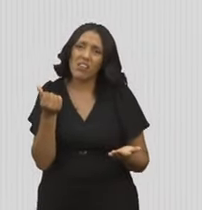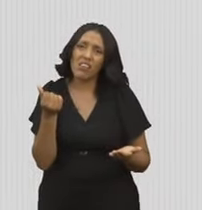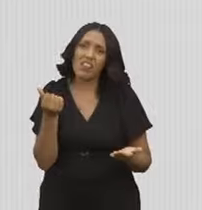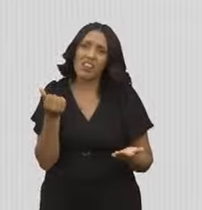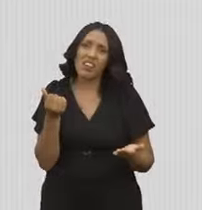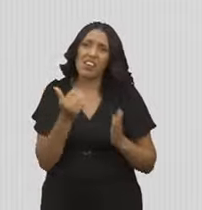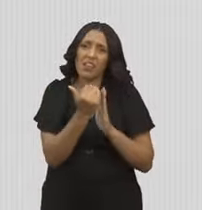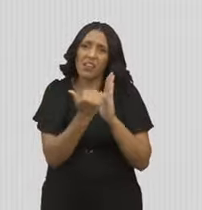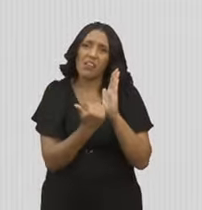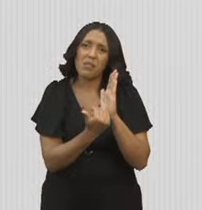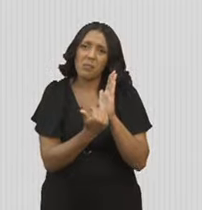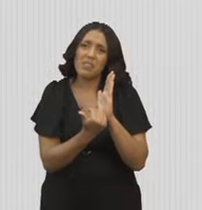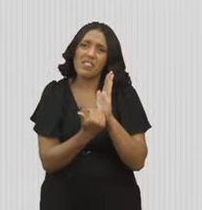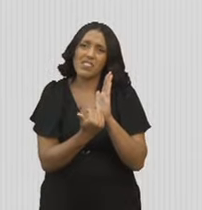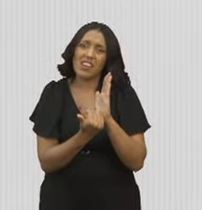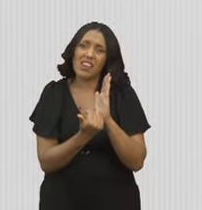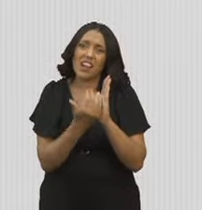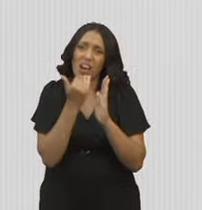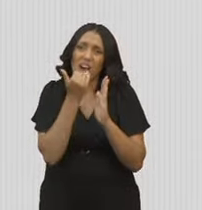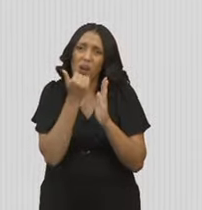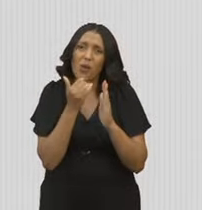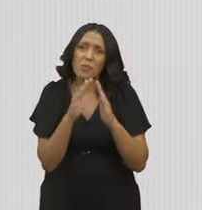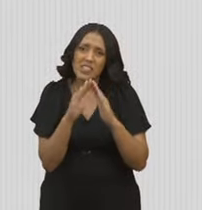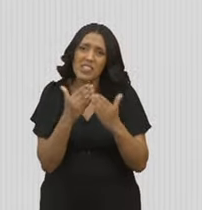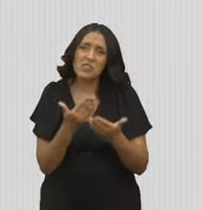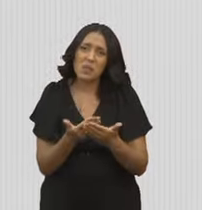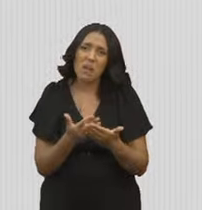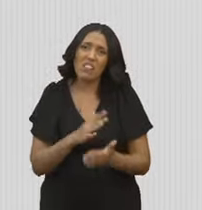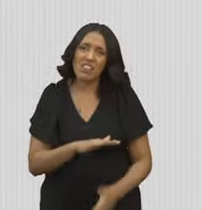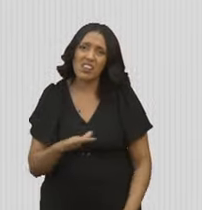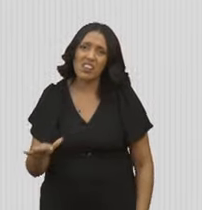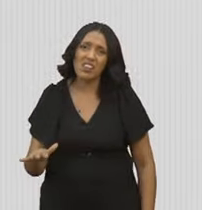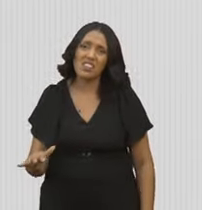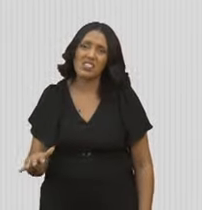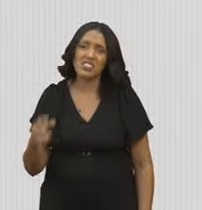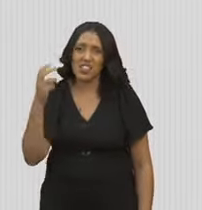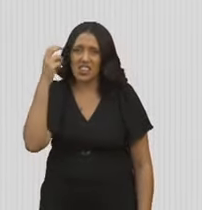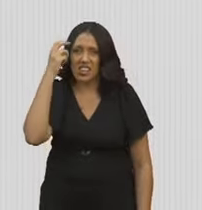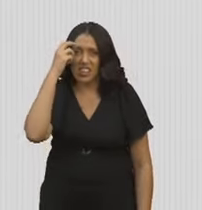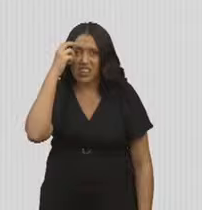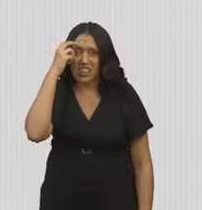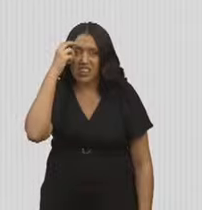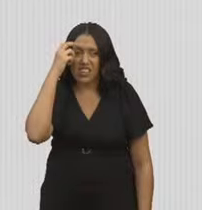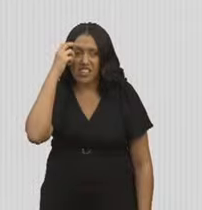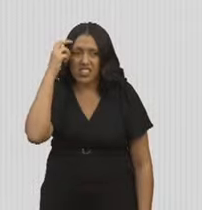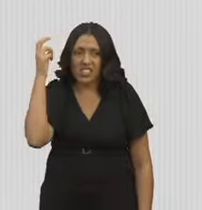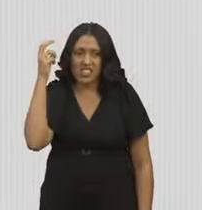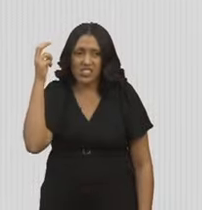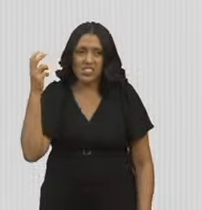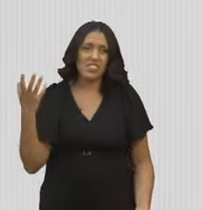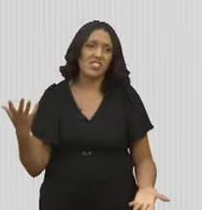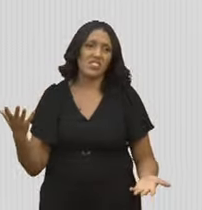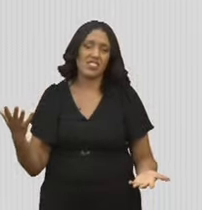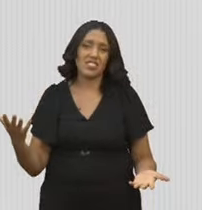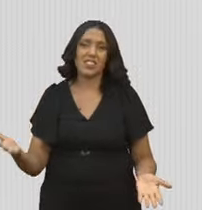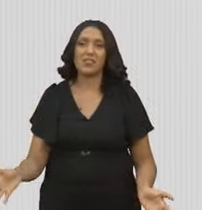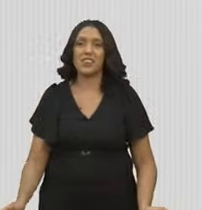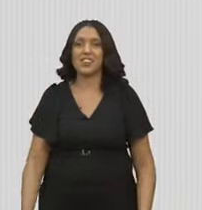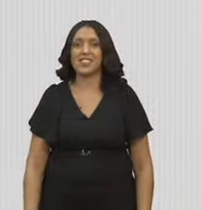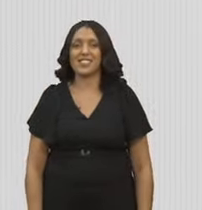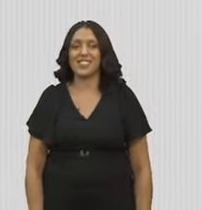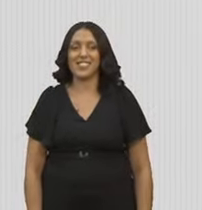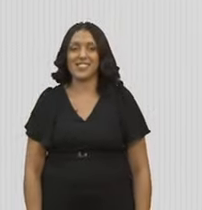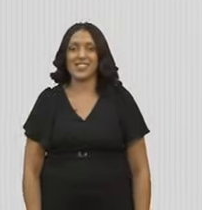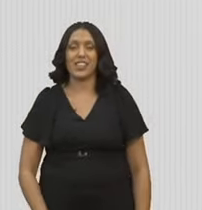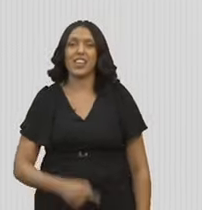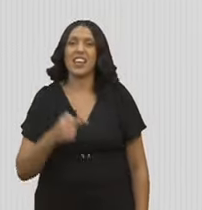inteligente? E quem está dentro da escola confirma. Olha só o comentário desse servidor. Prefeito, os pais estão mentindo?